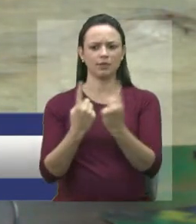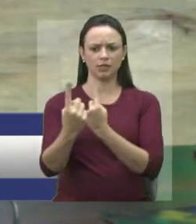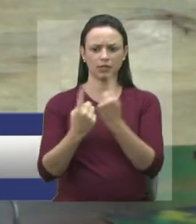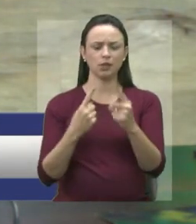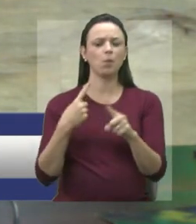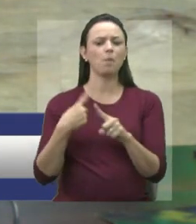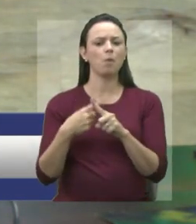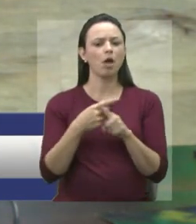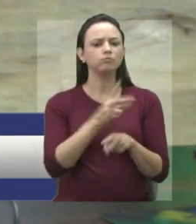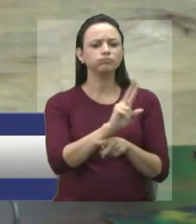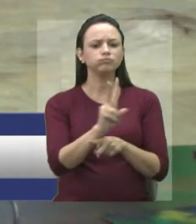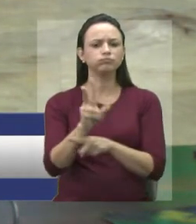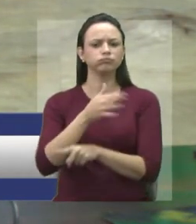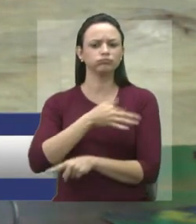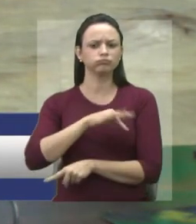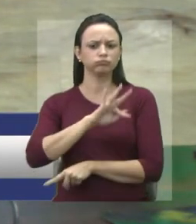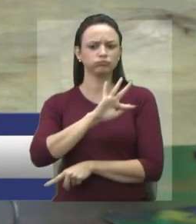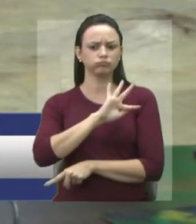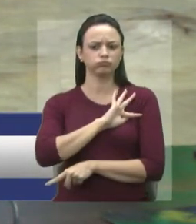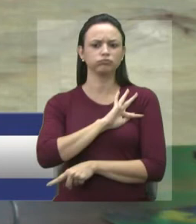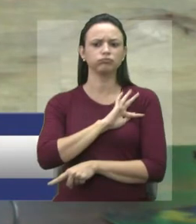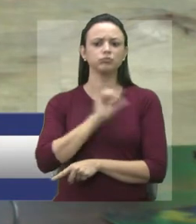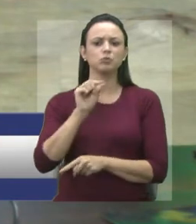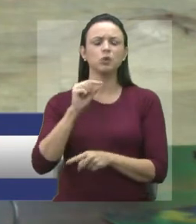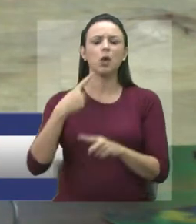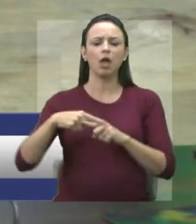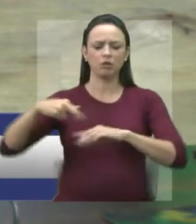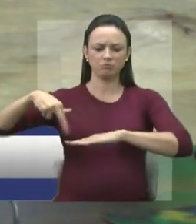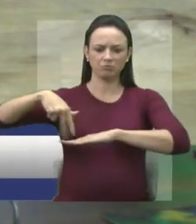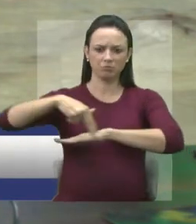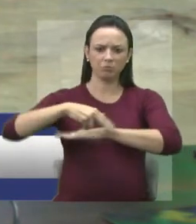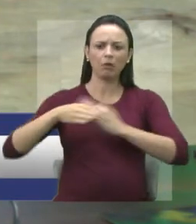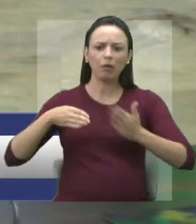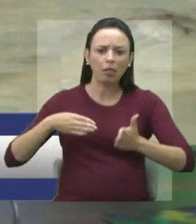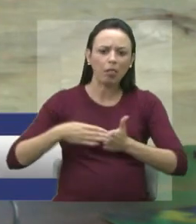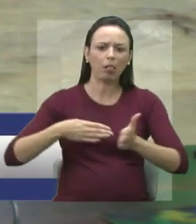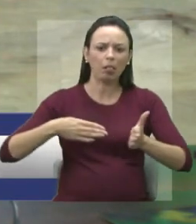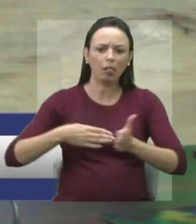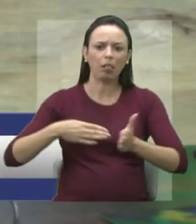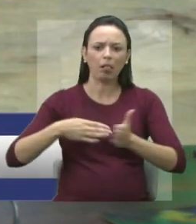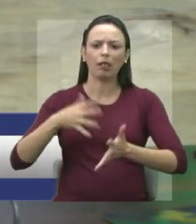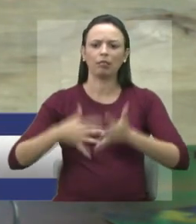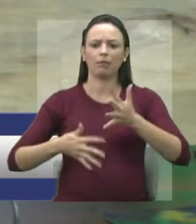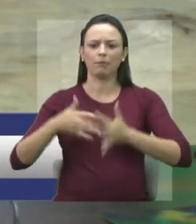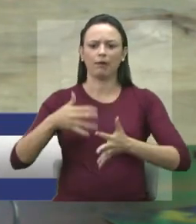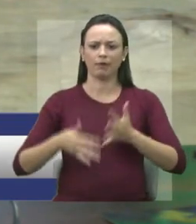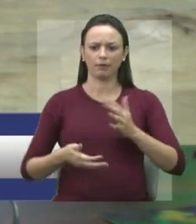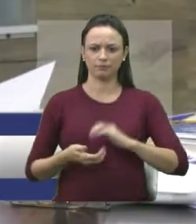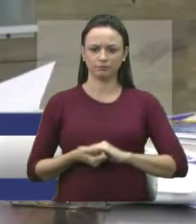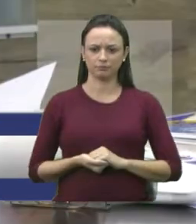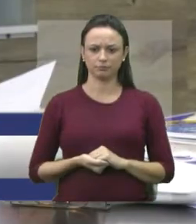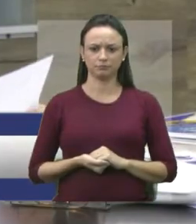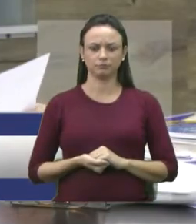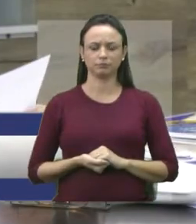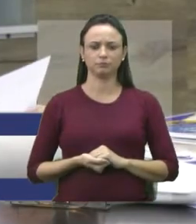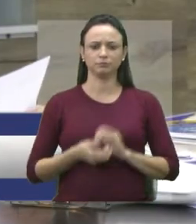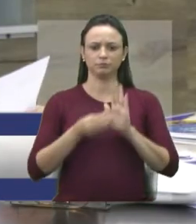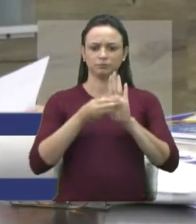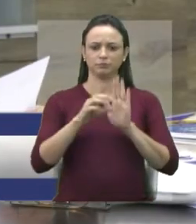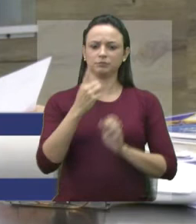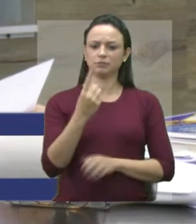de fiscalizarem a suposta obstrução dos passeios públicos.